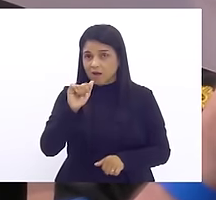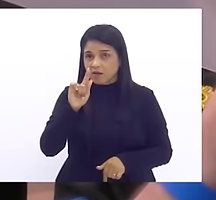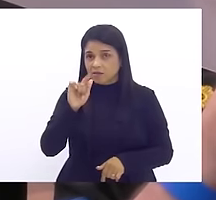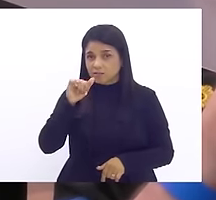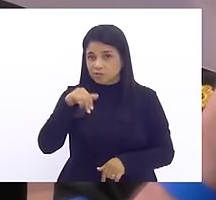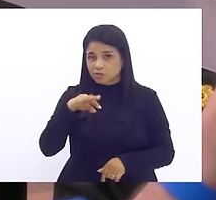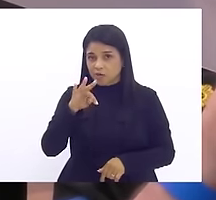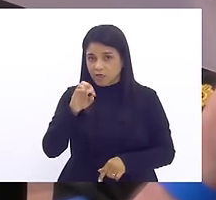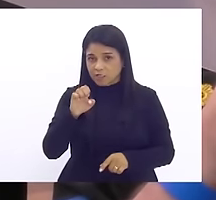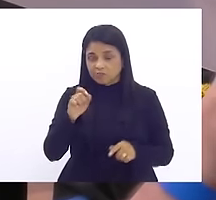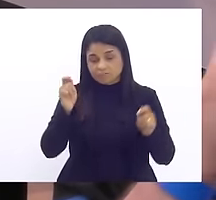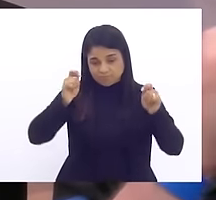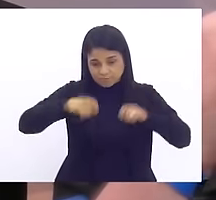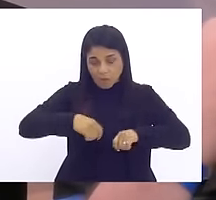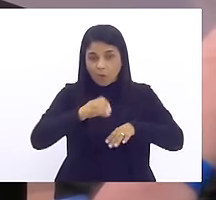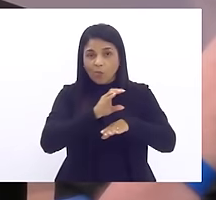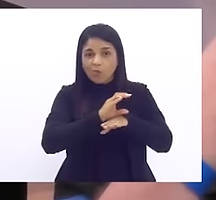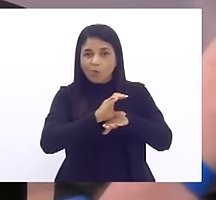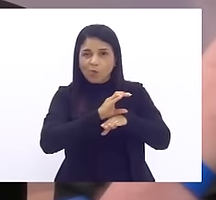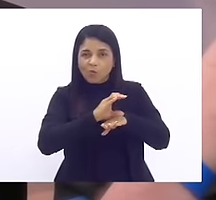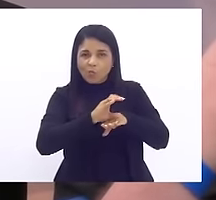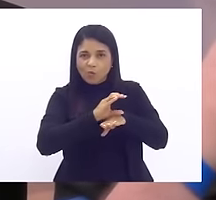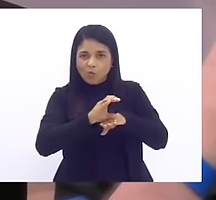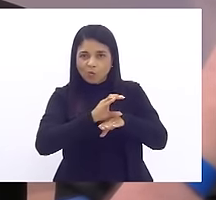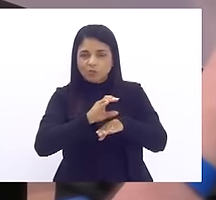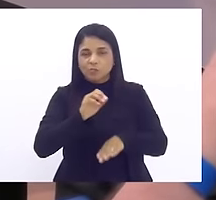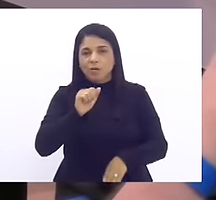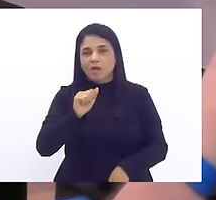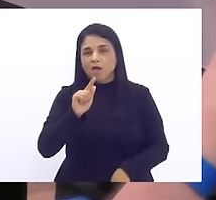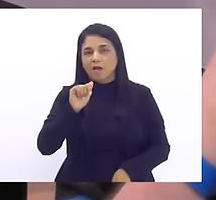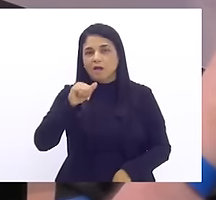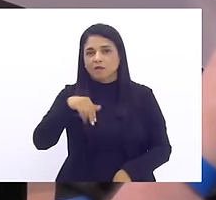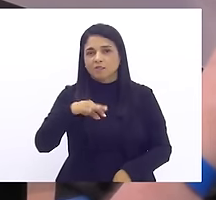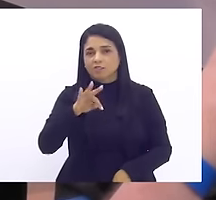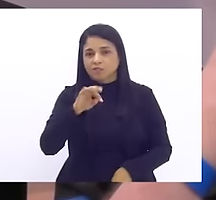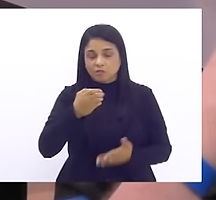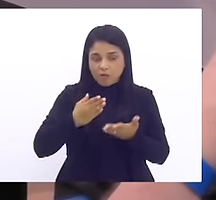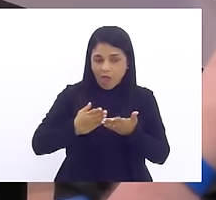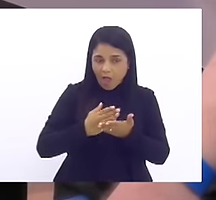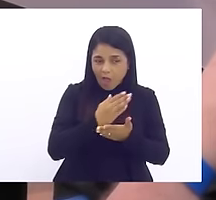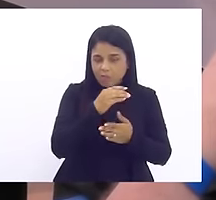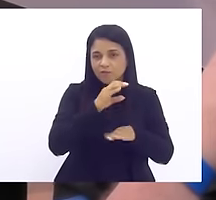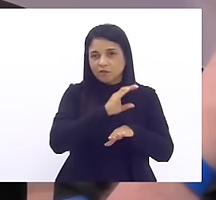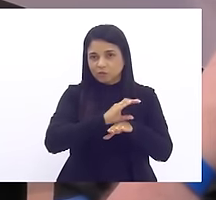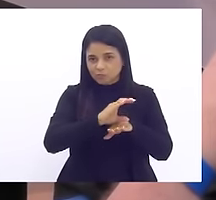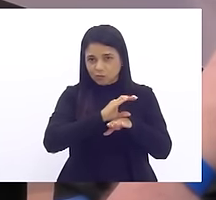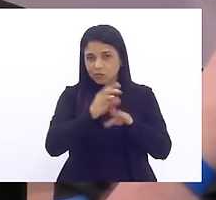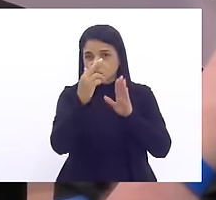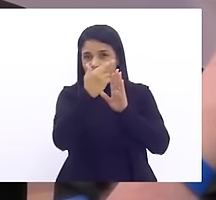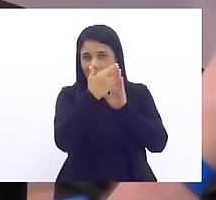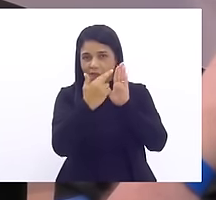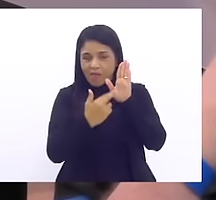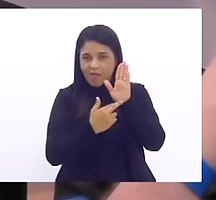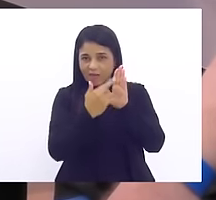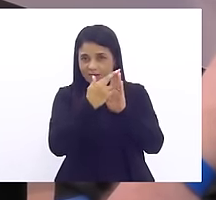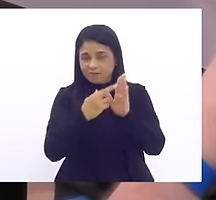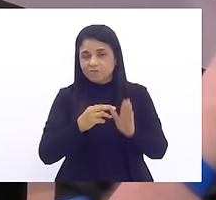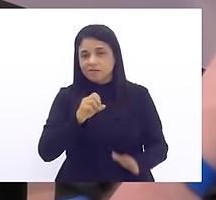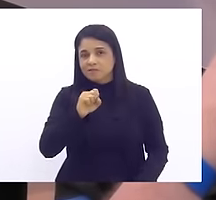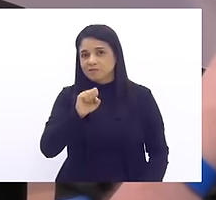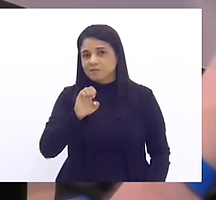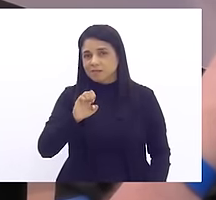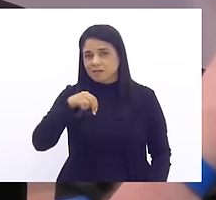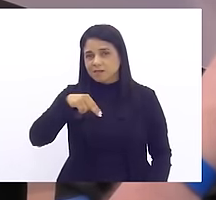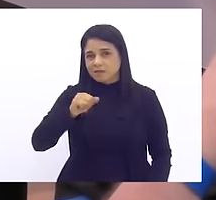tem esse curso de capacitar de o curso de agente de trânsito ele tem que ser aprovado no curso Isso é uma regra do senatran e a cada